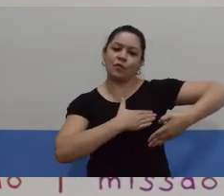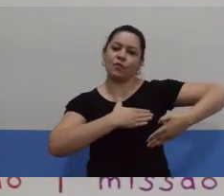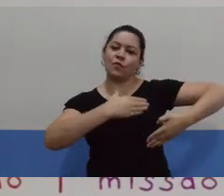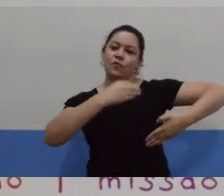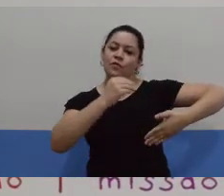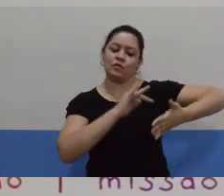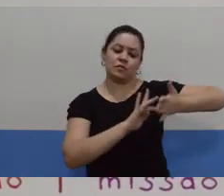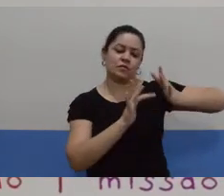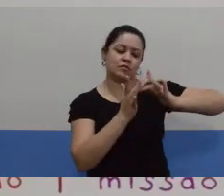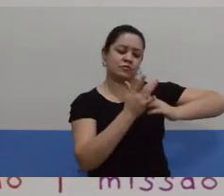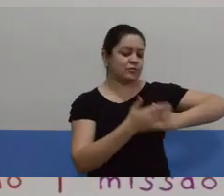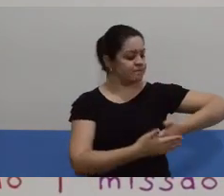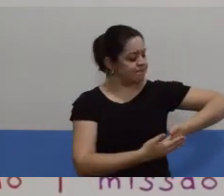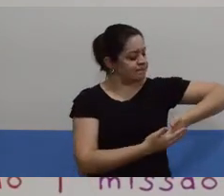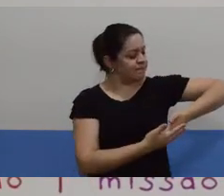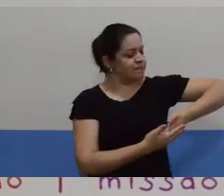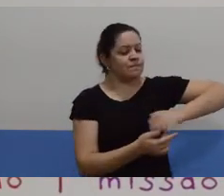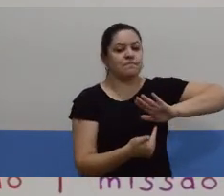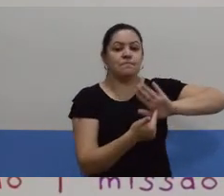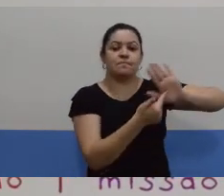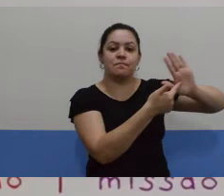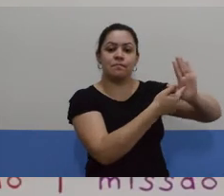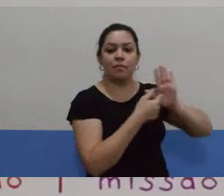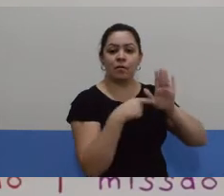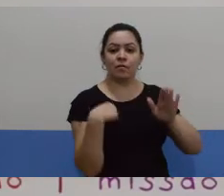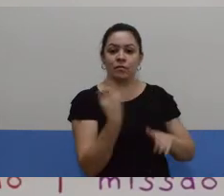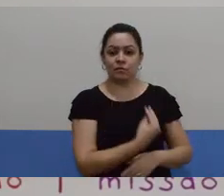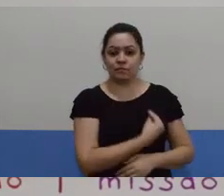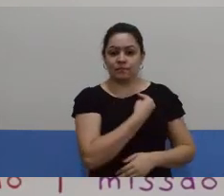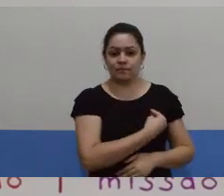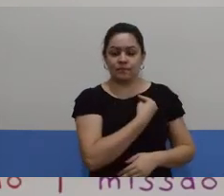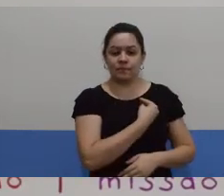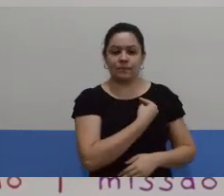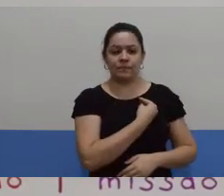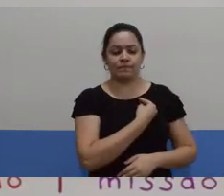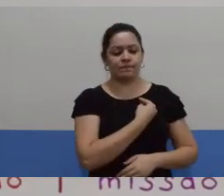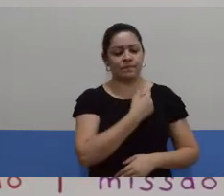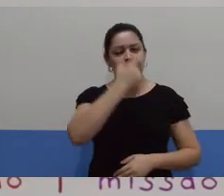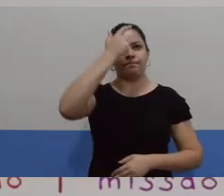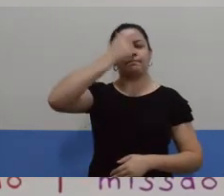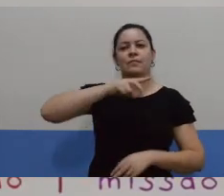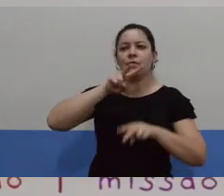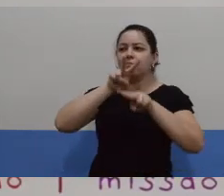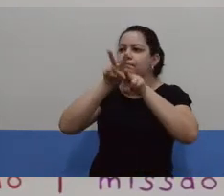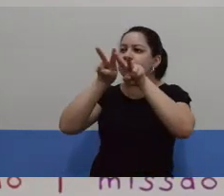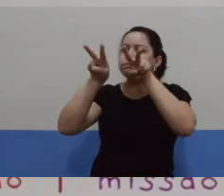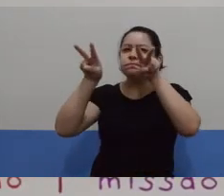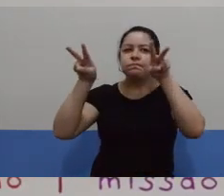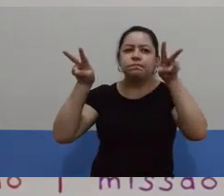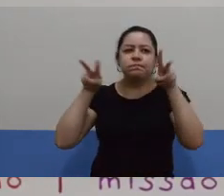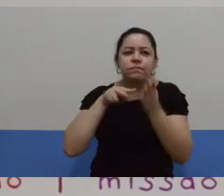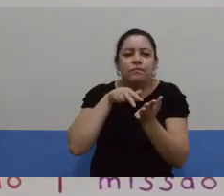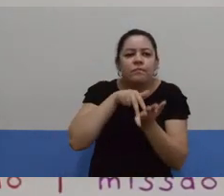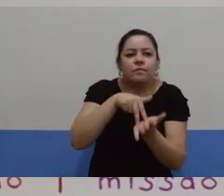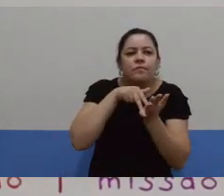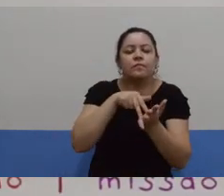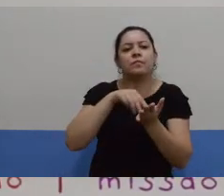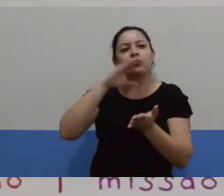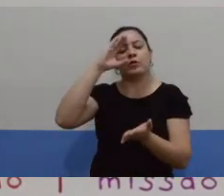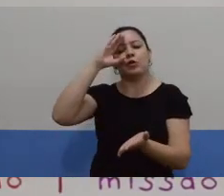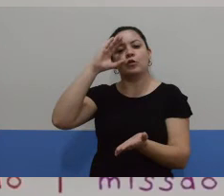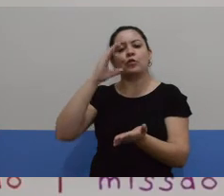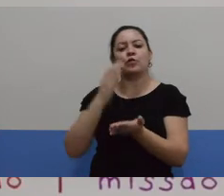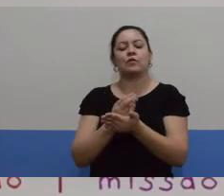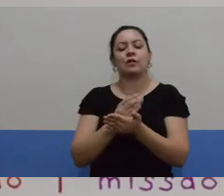da nossa existência. Vosso olhar firme e confiante nos sustenta na fé e no discipulado do vosso